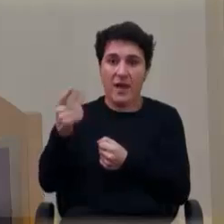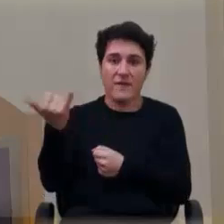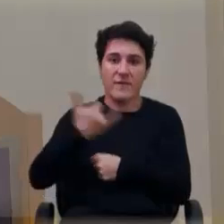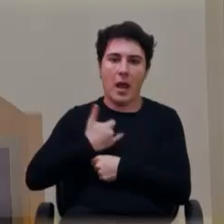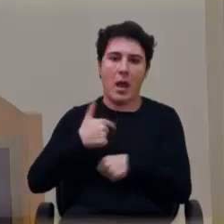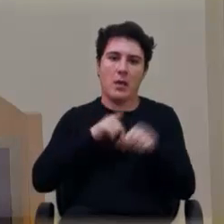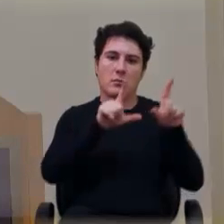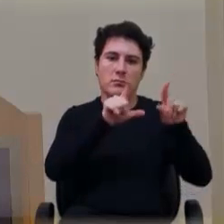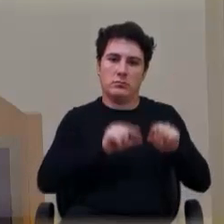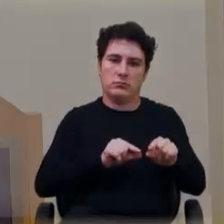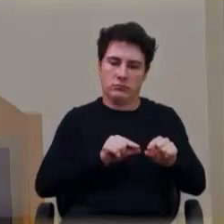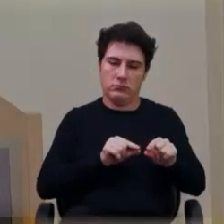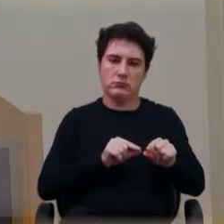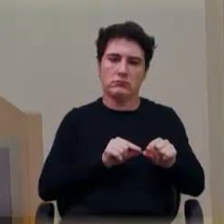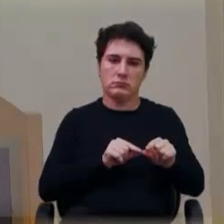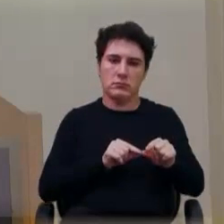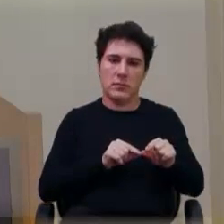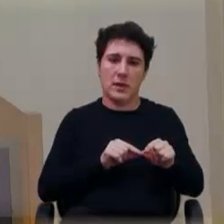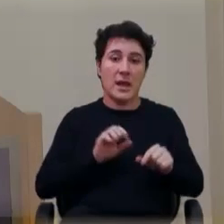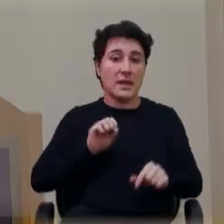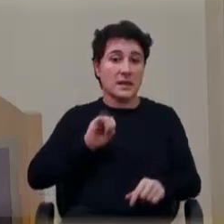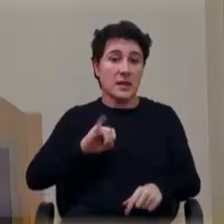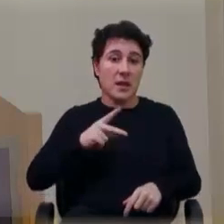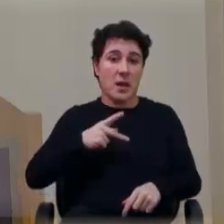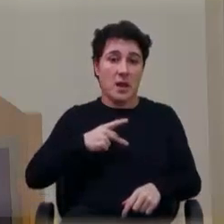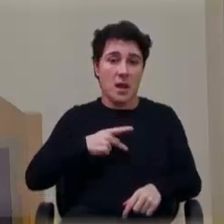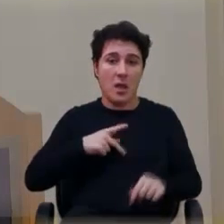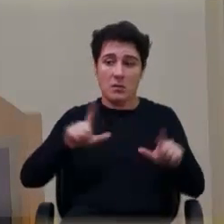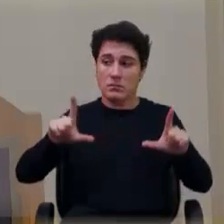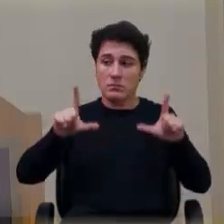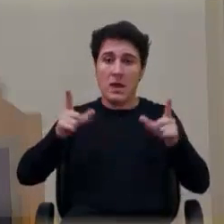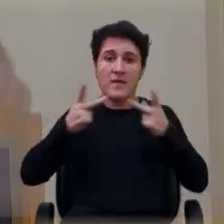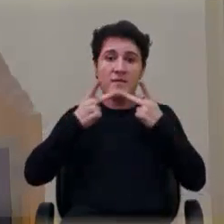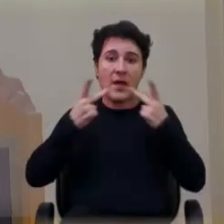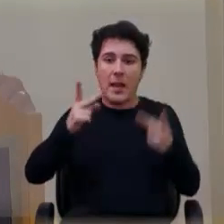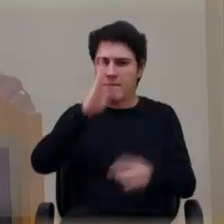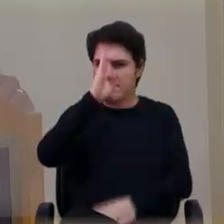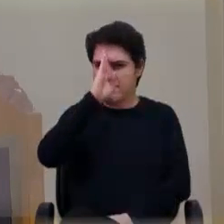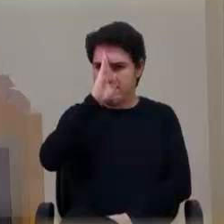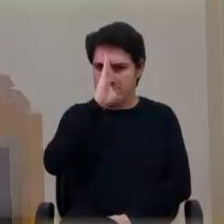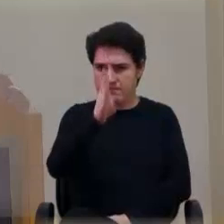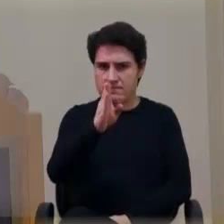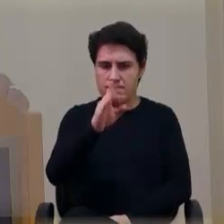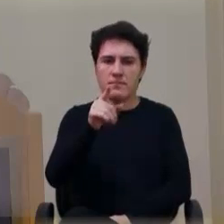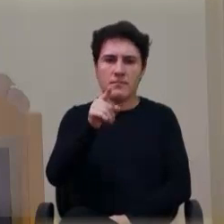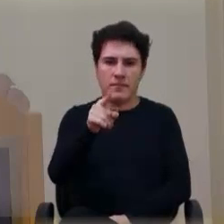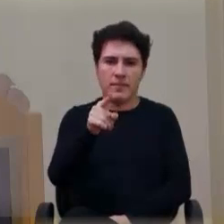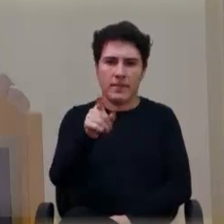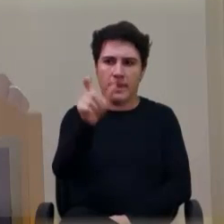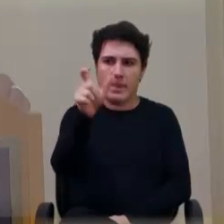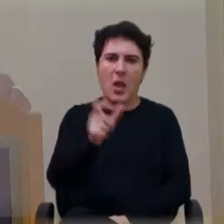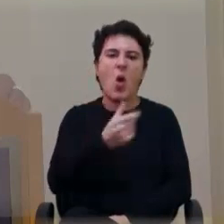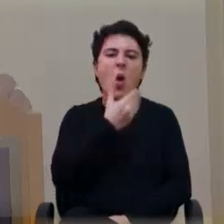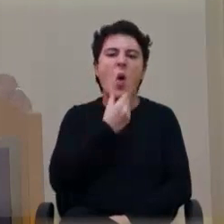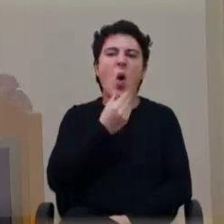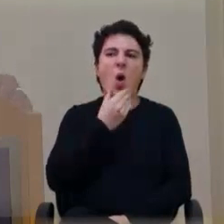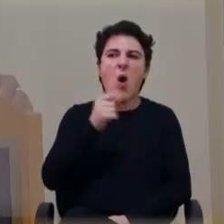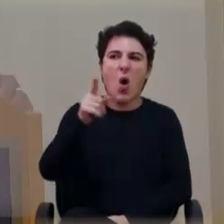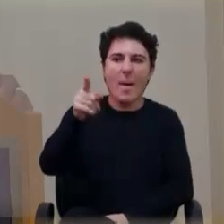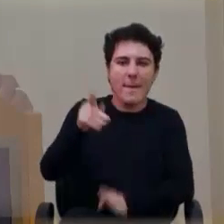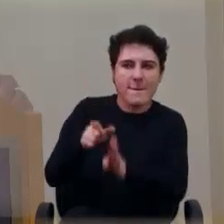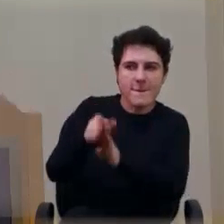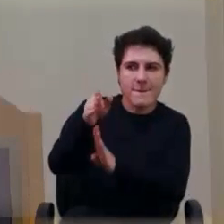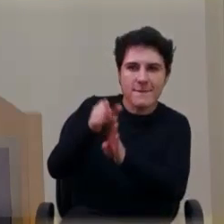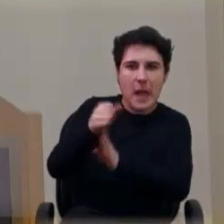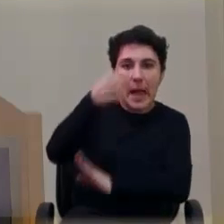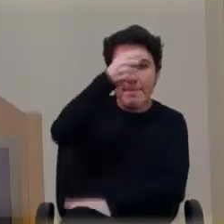o operador quando eu faço alguma Fala direcionada a foi algum homem que orientou foi o